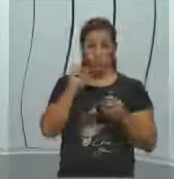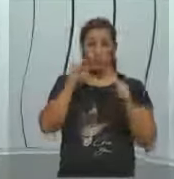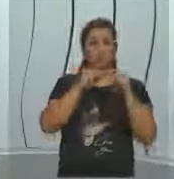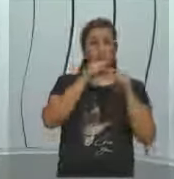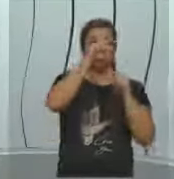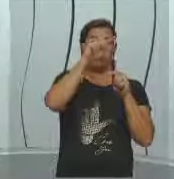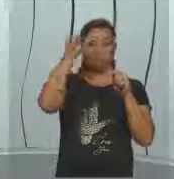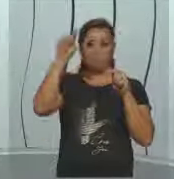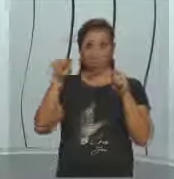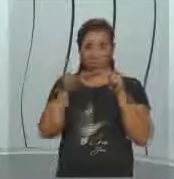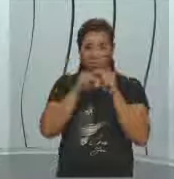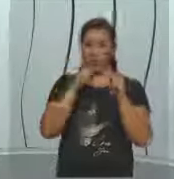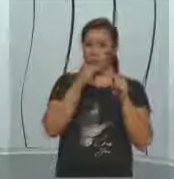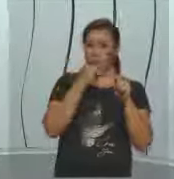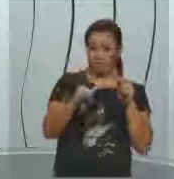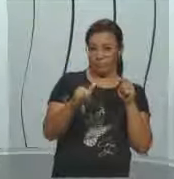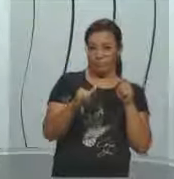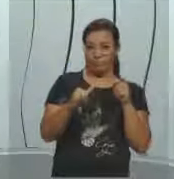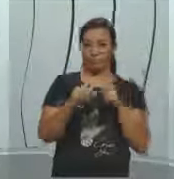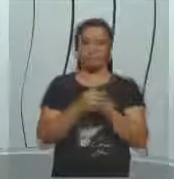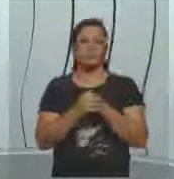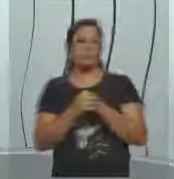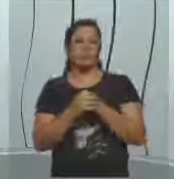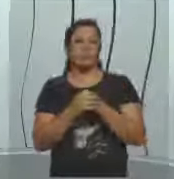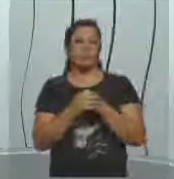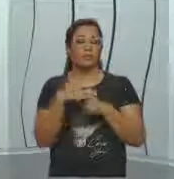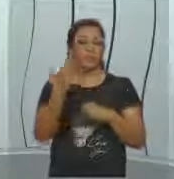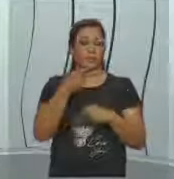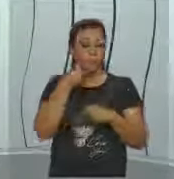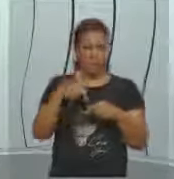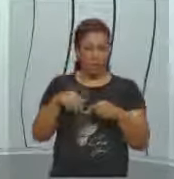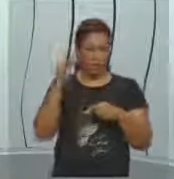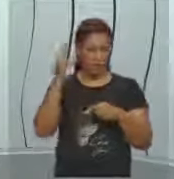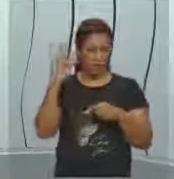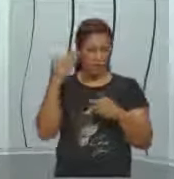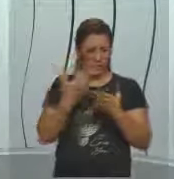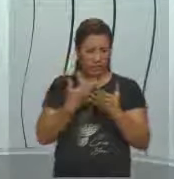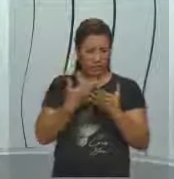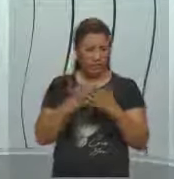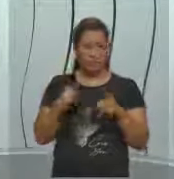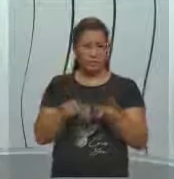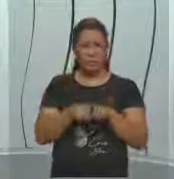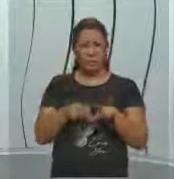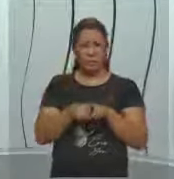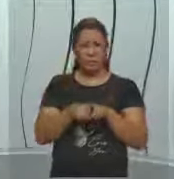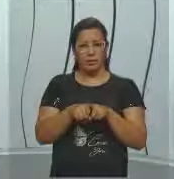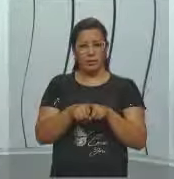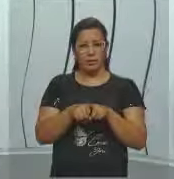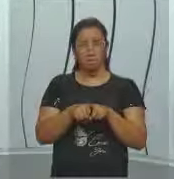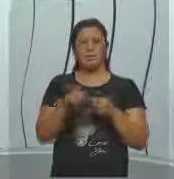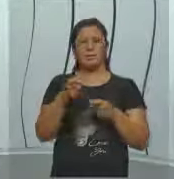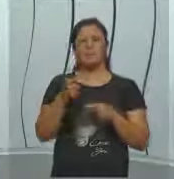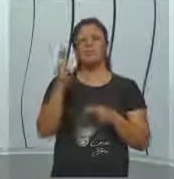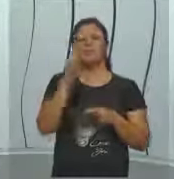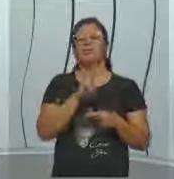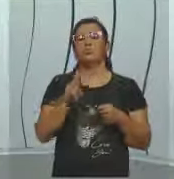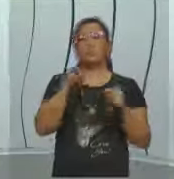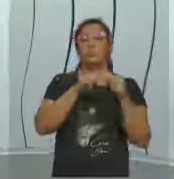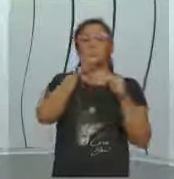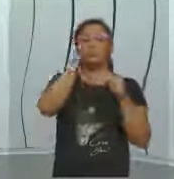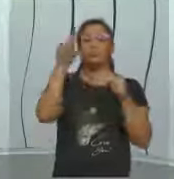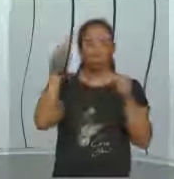e componentes. A gente aqui vai falar em física nas próximas aulas também de circuitos que usam